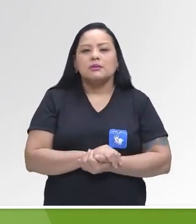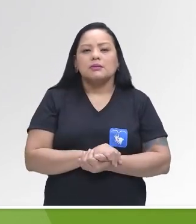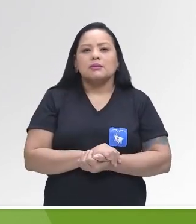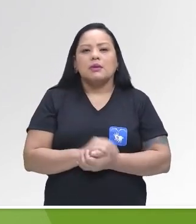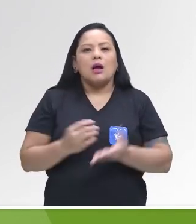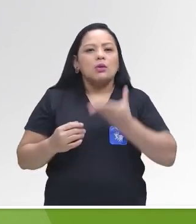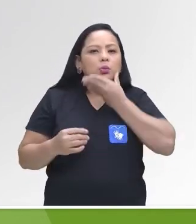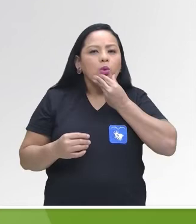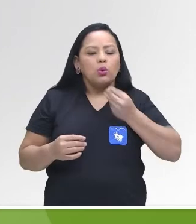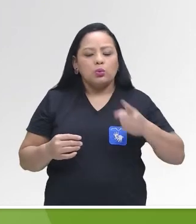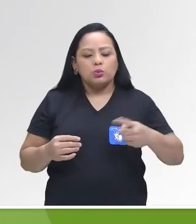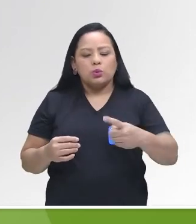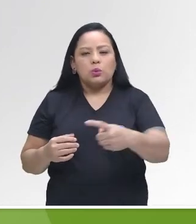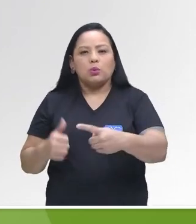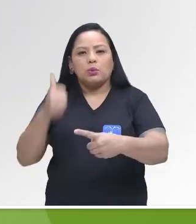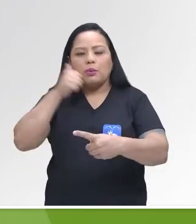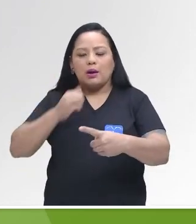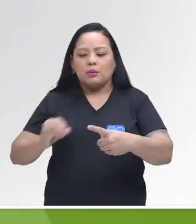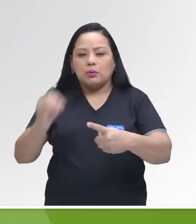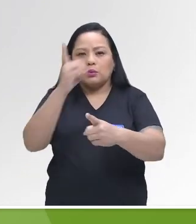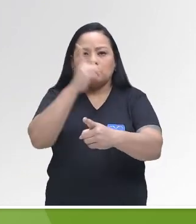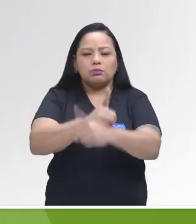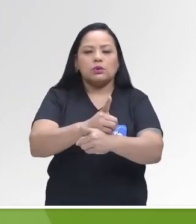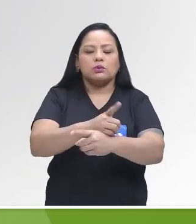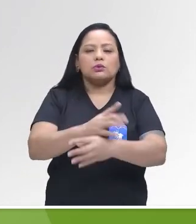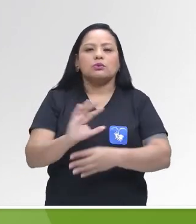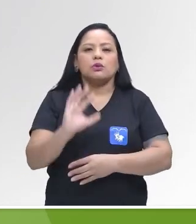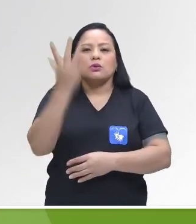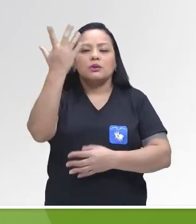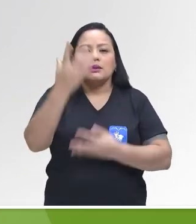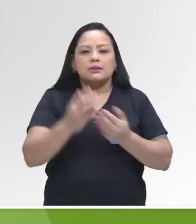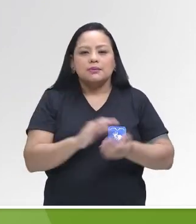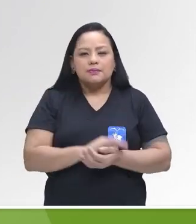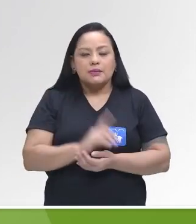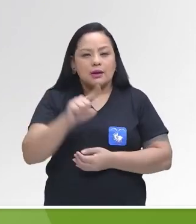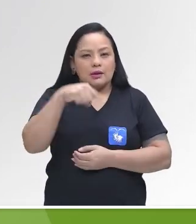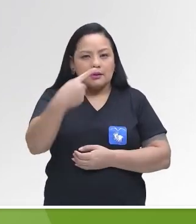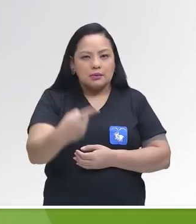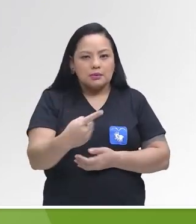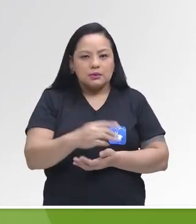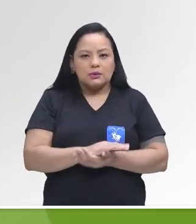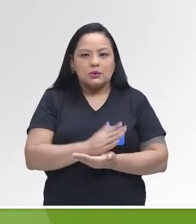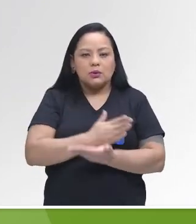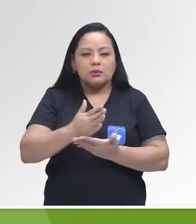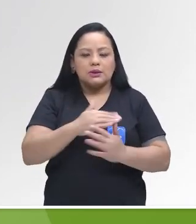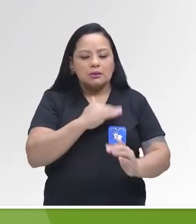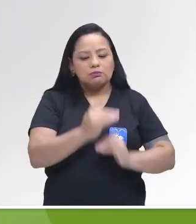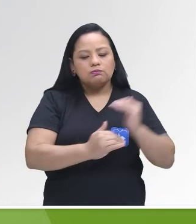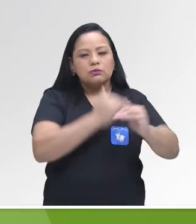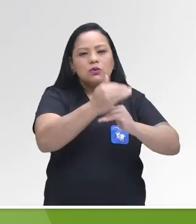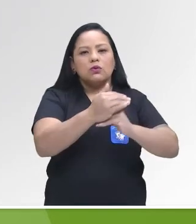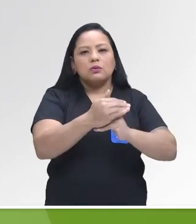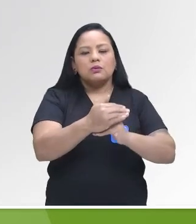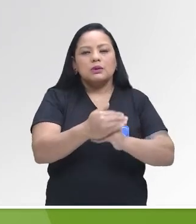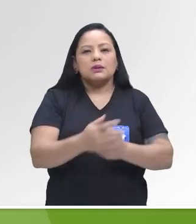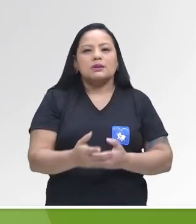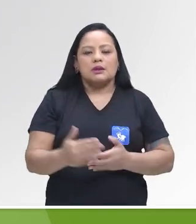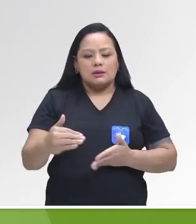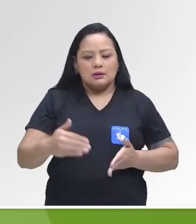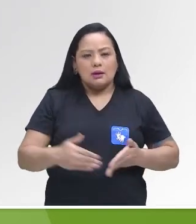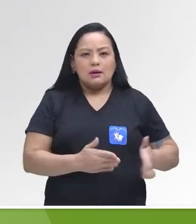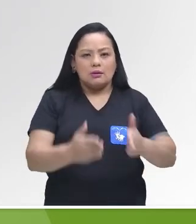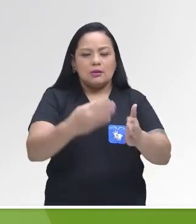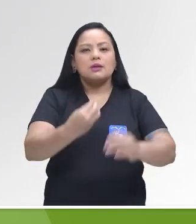espermatozoides na água. Ali acontece a fecundação e aí depois começa o desenvolvimento e a fase aquática